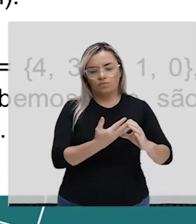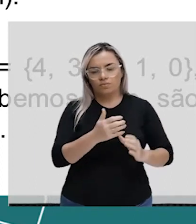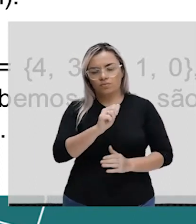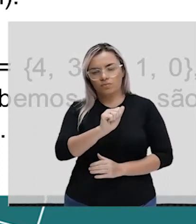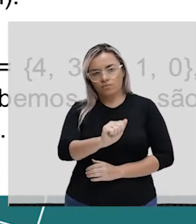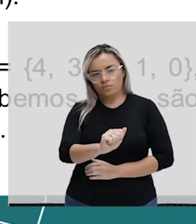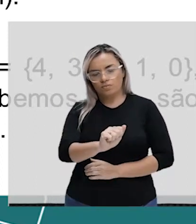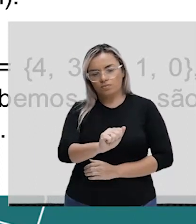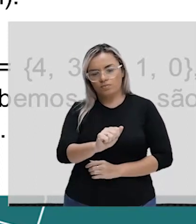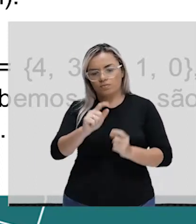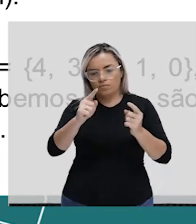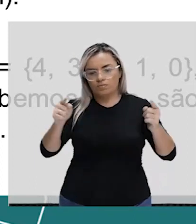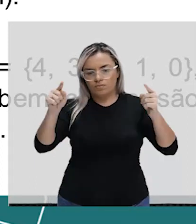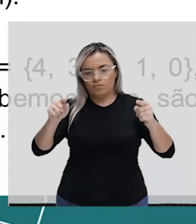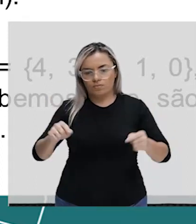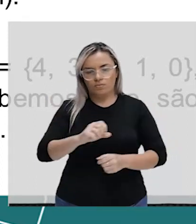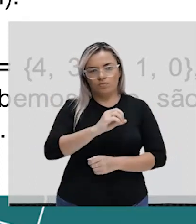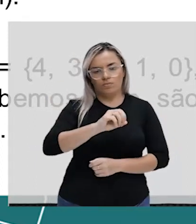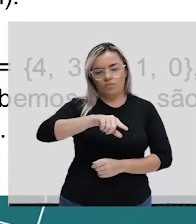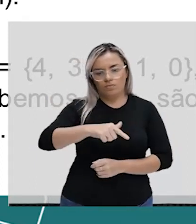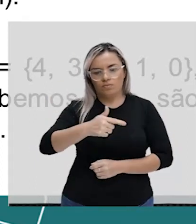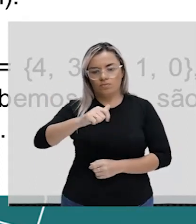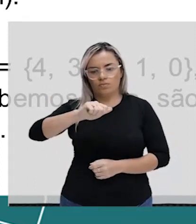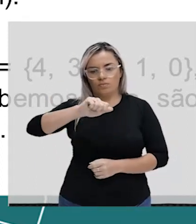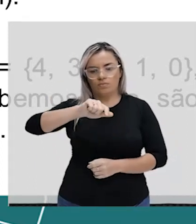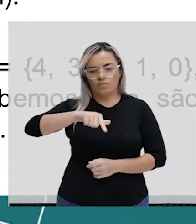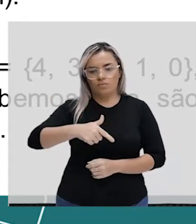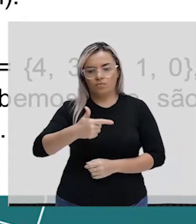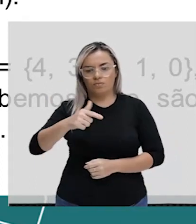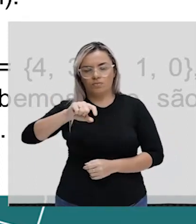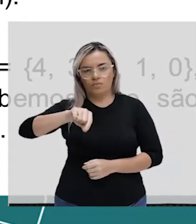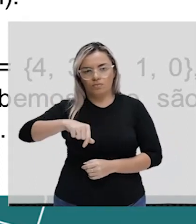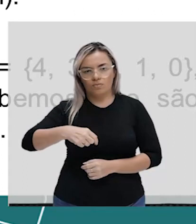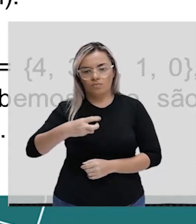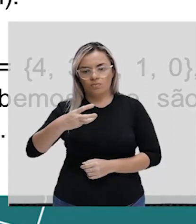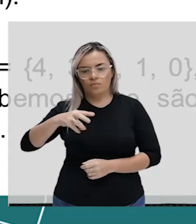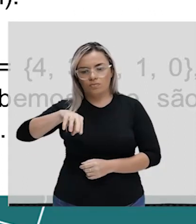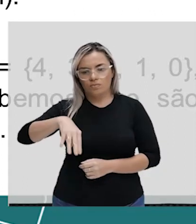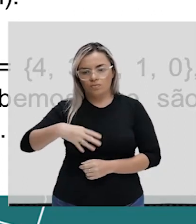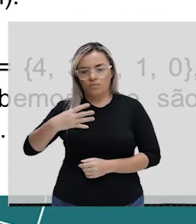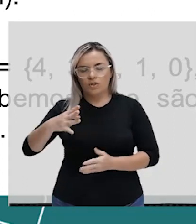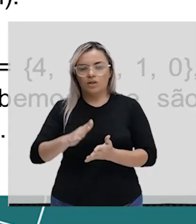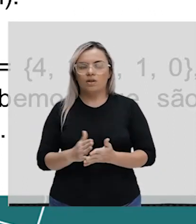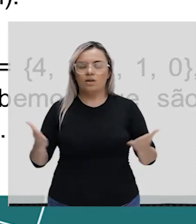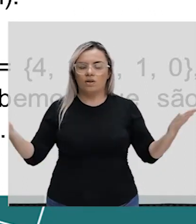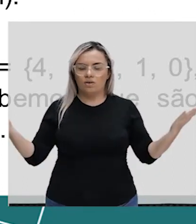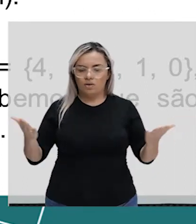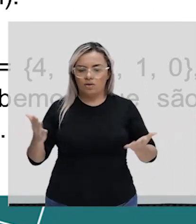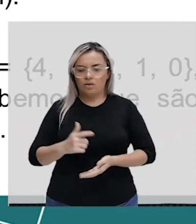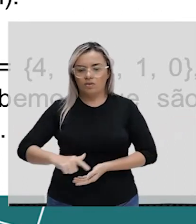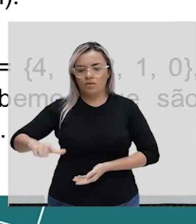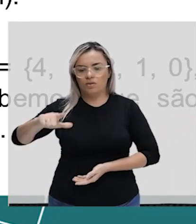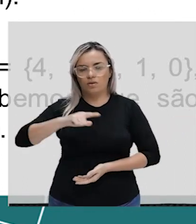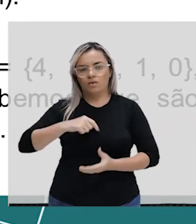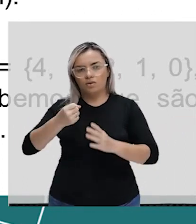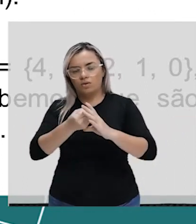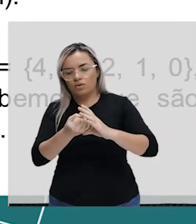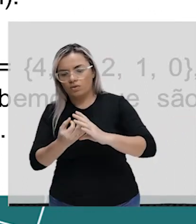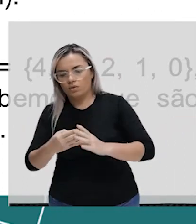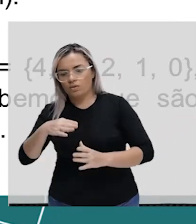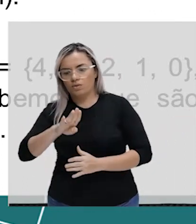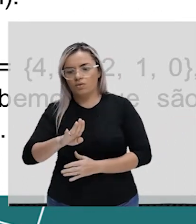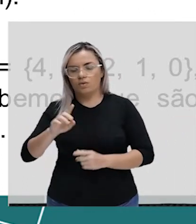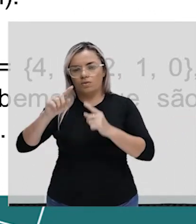pelos elementos 0, 1, 2, 3 e 4. E agora eu tenho o conjunto B, formado pelos